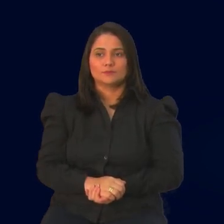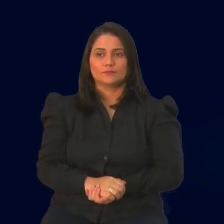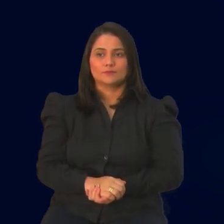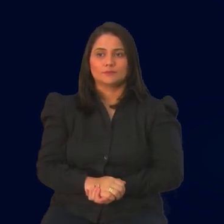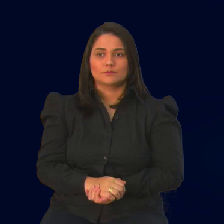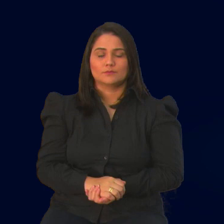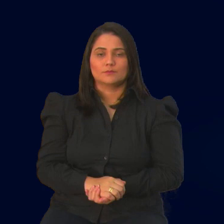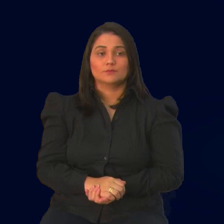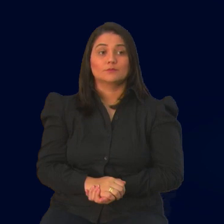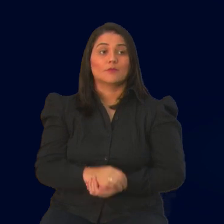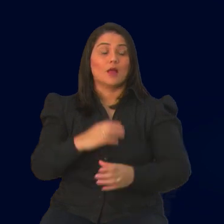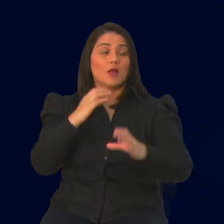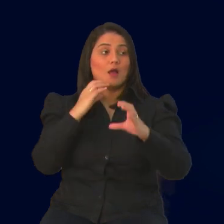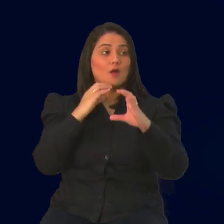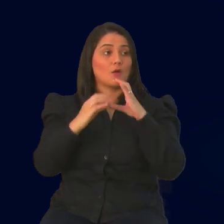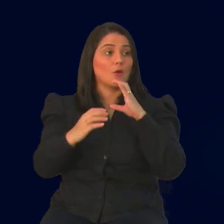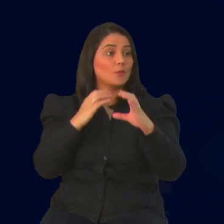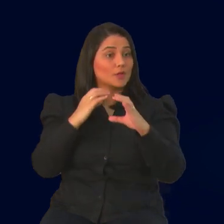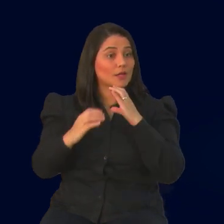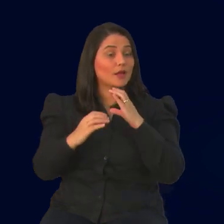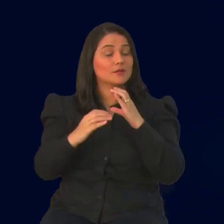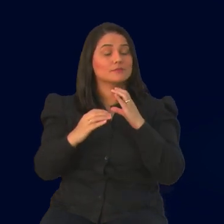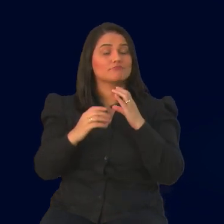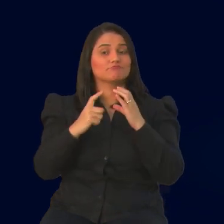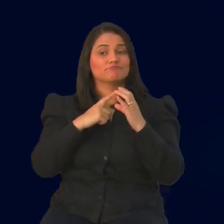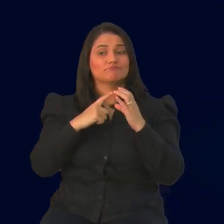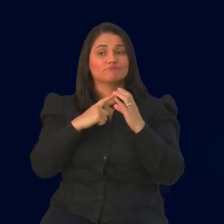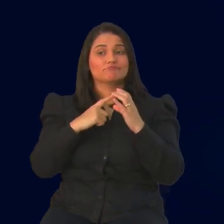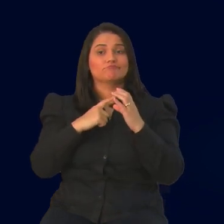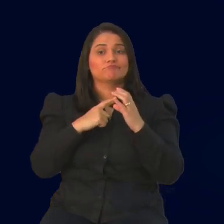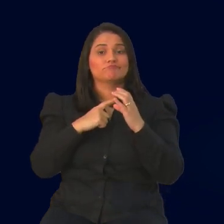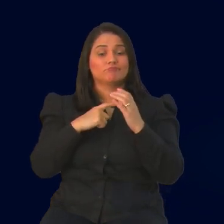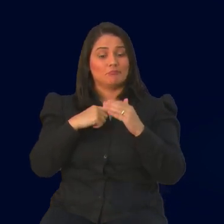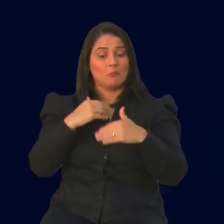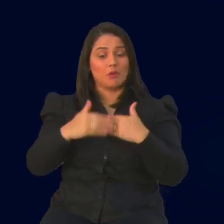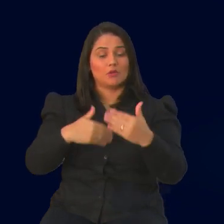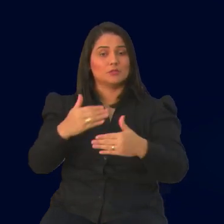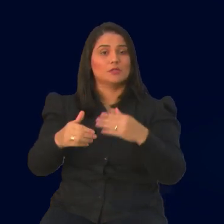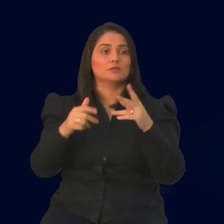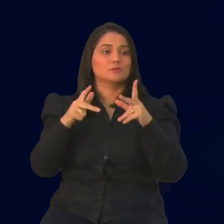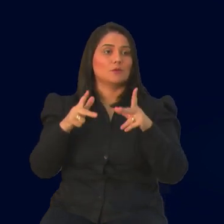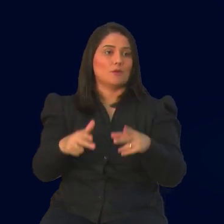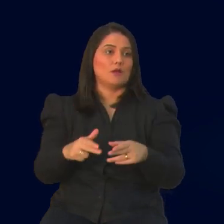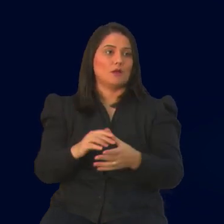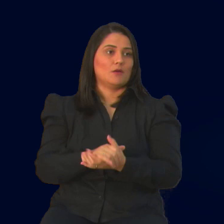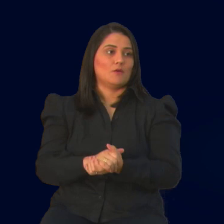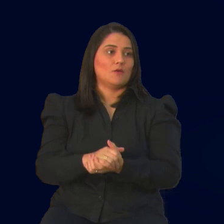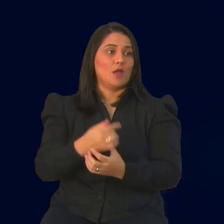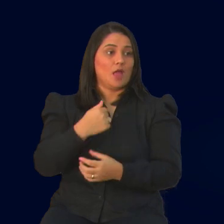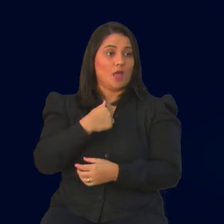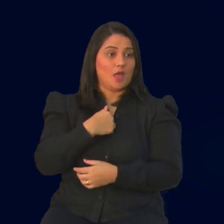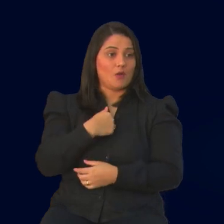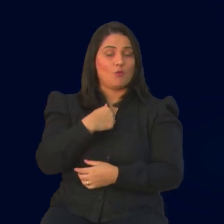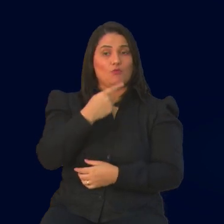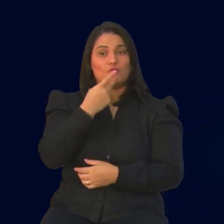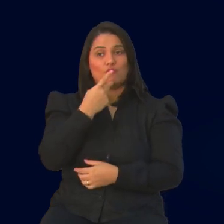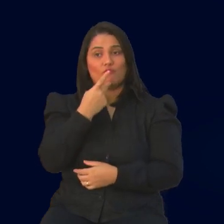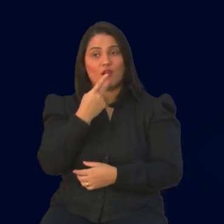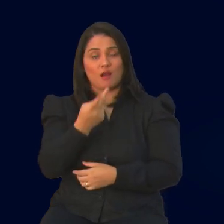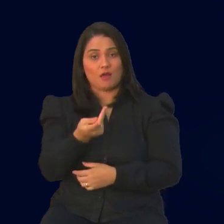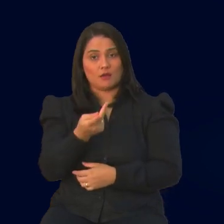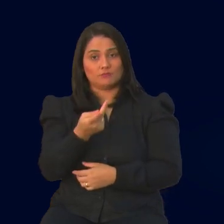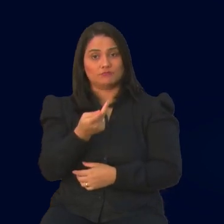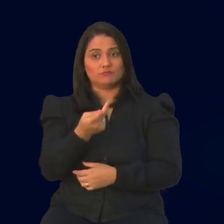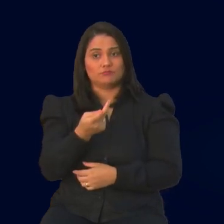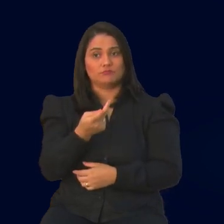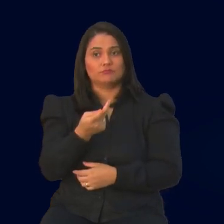E a comunicação passa por esse mesmo processo, onde o que eu estou falando... A Dinólia